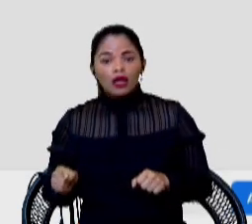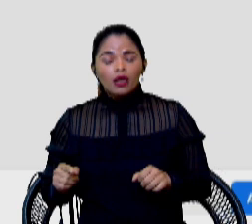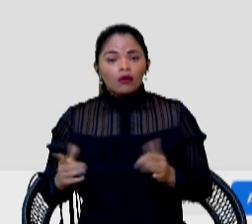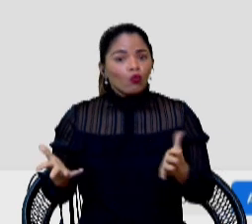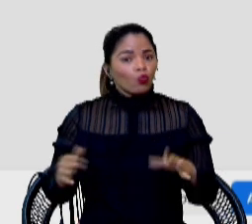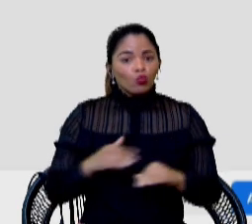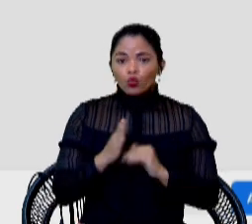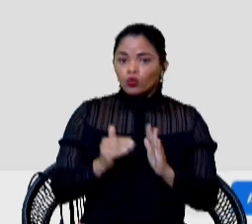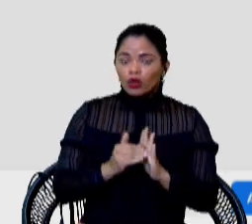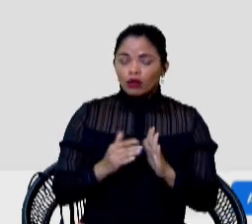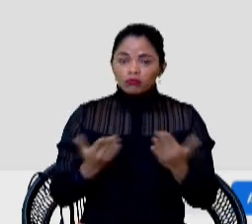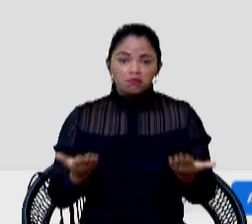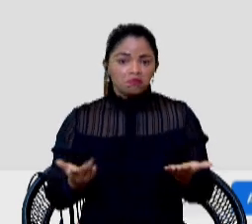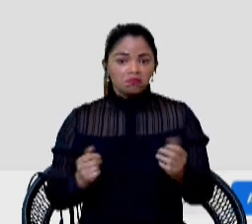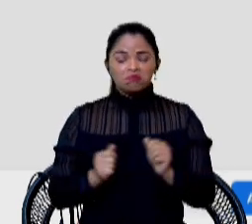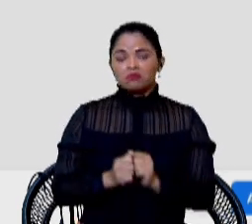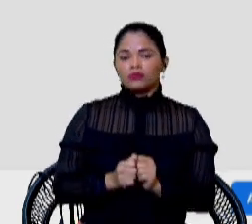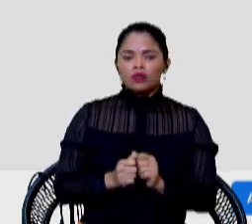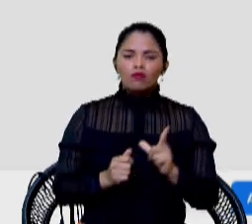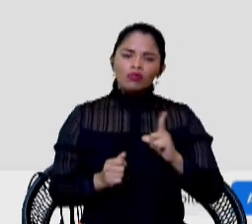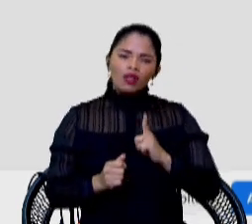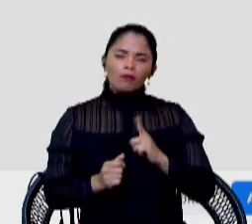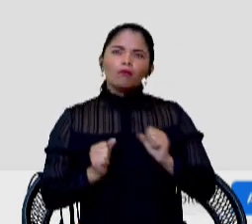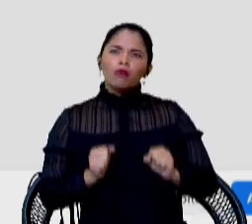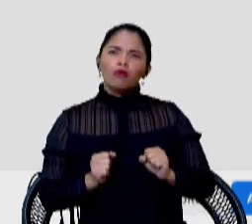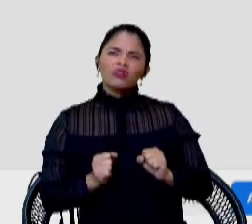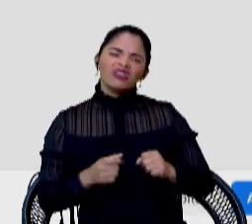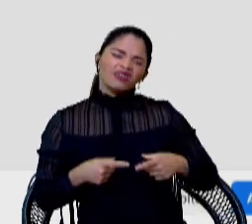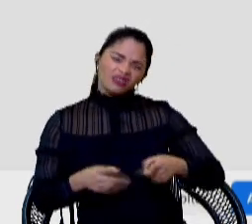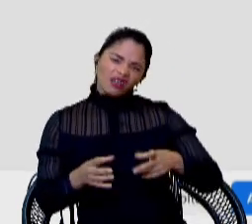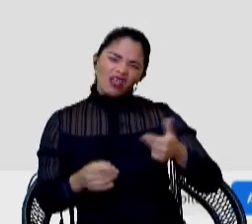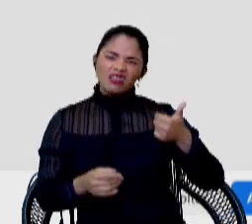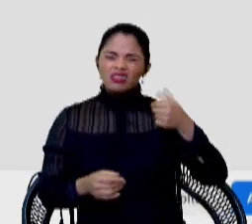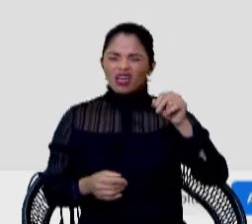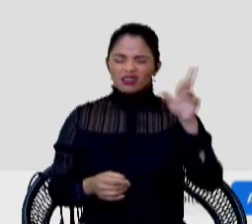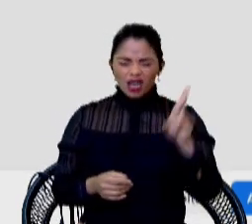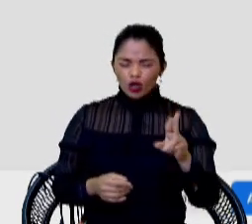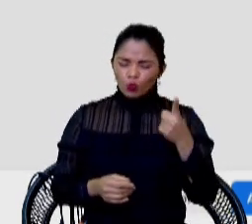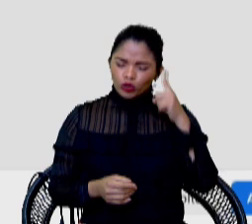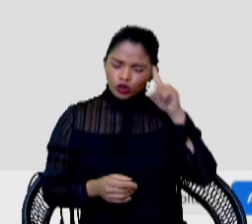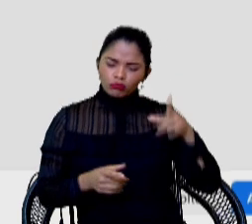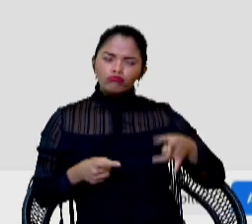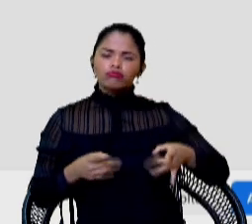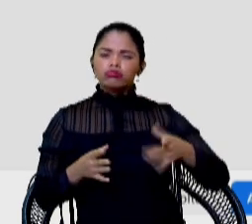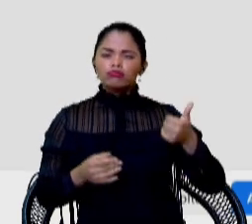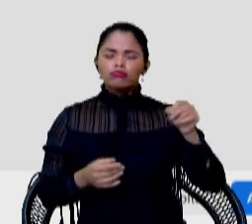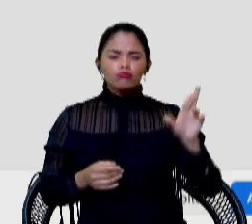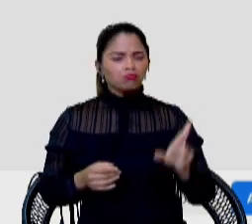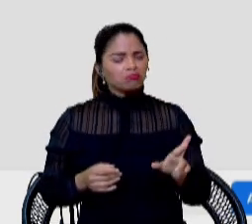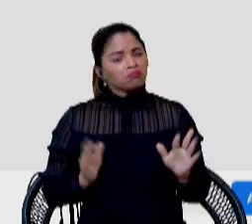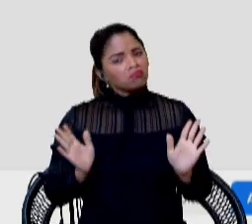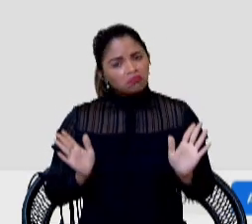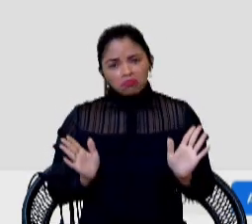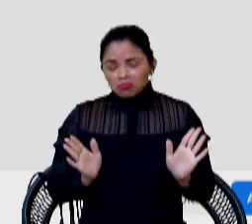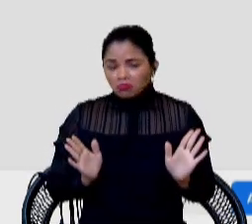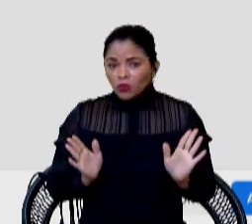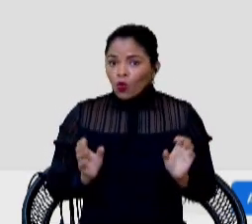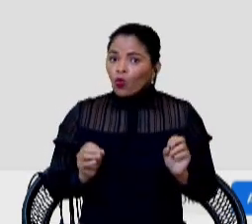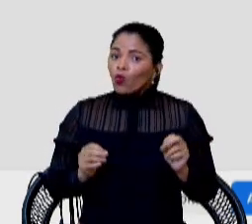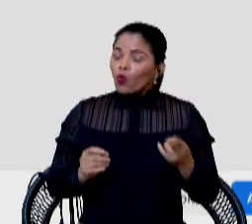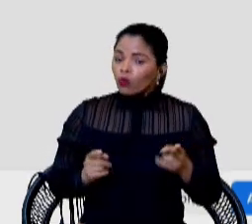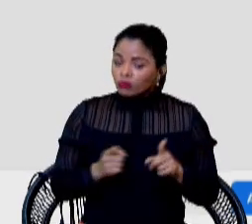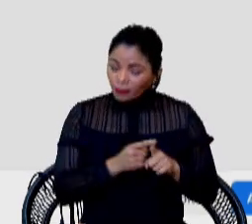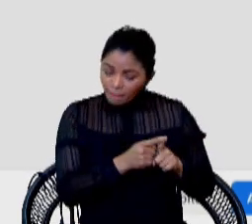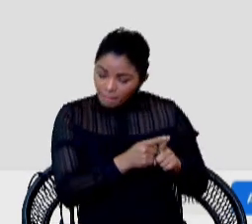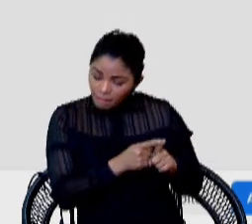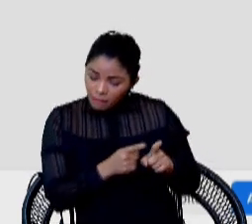Então, eu quero por dia gastar R$ 10, eu quero por dia gastar R$ 20, ou eu quero, por exemplo, dentro do